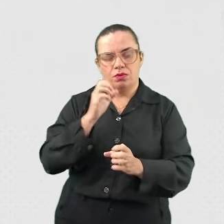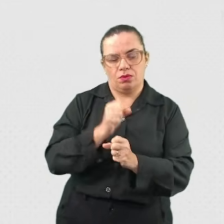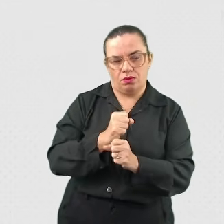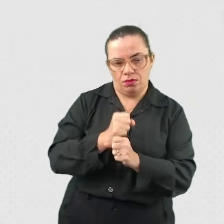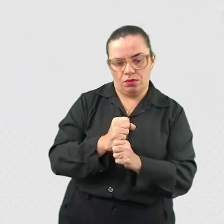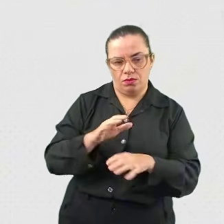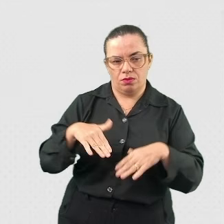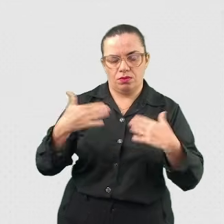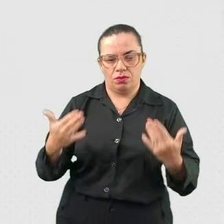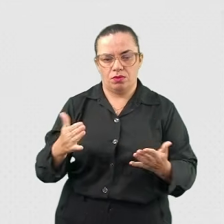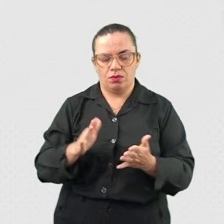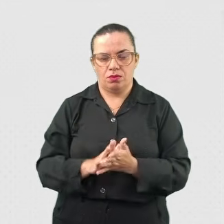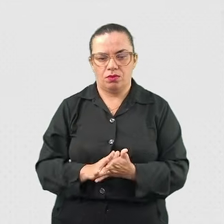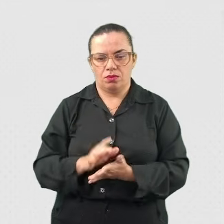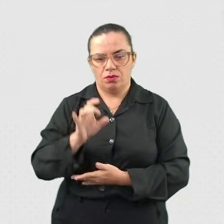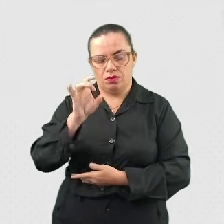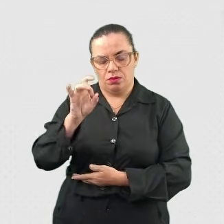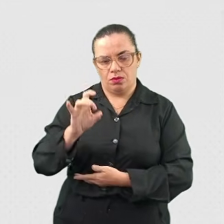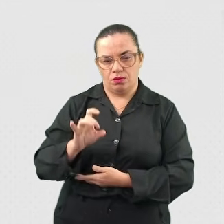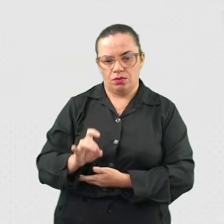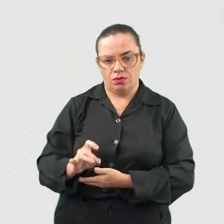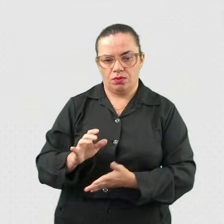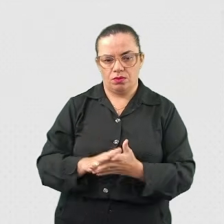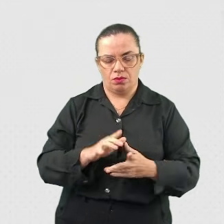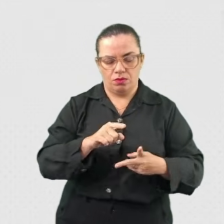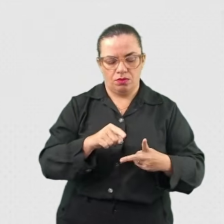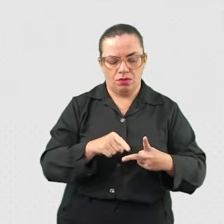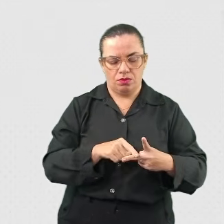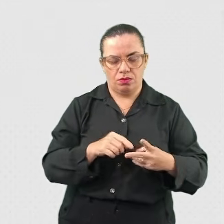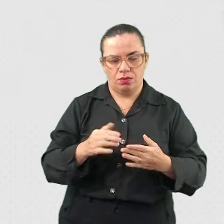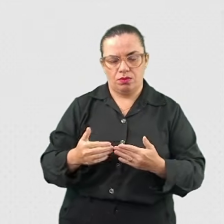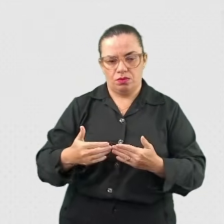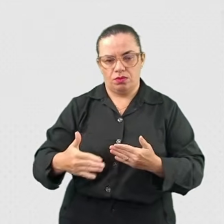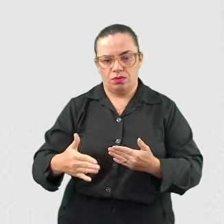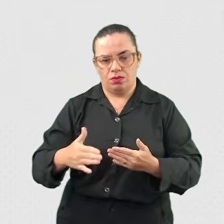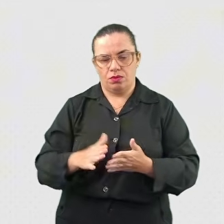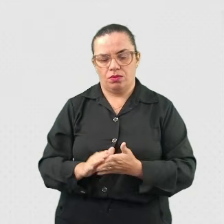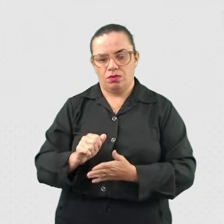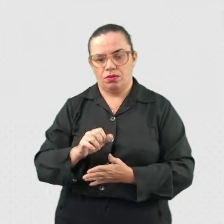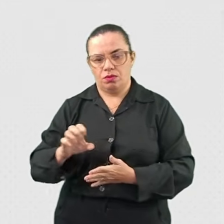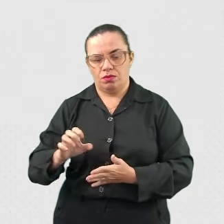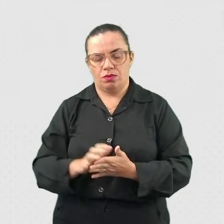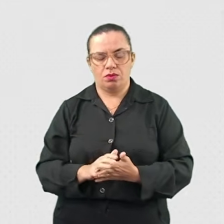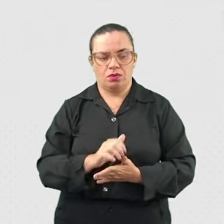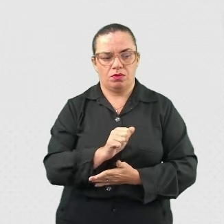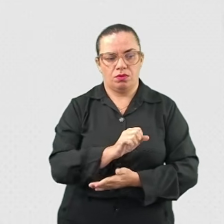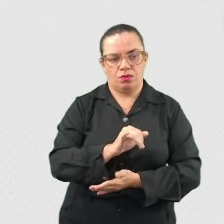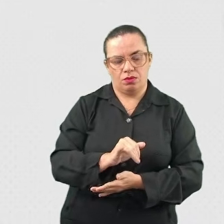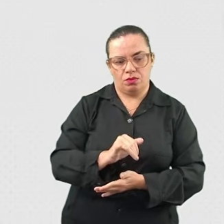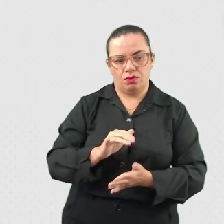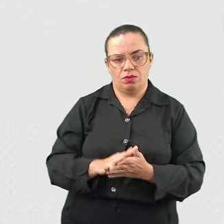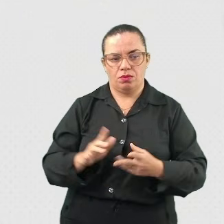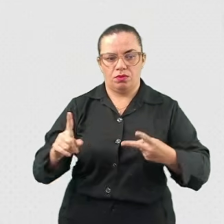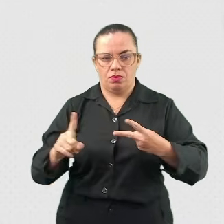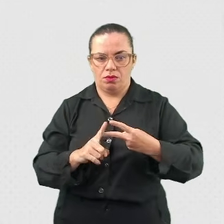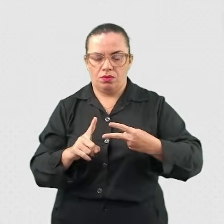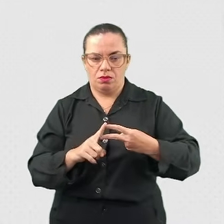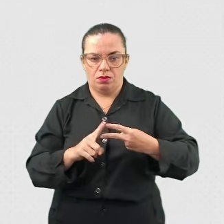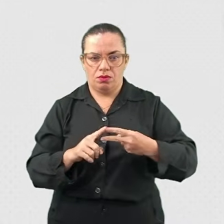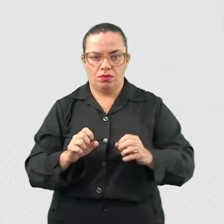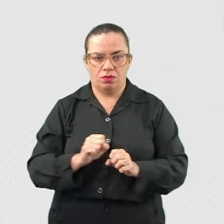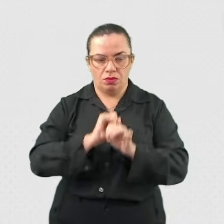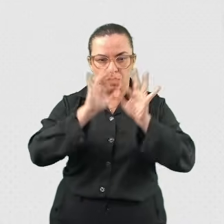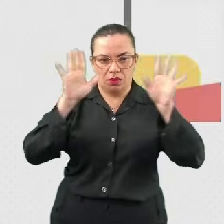quanto é que vale cada um dos ângulos internos ou cada um dos ângulos externos de um polígono. E ficou